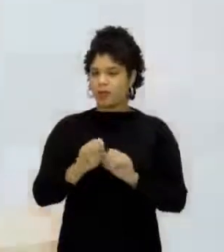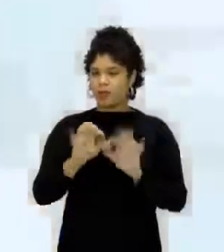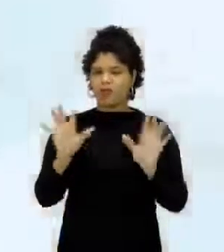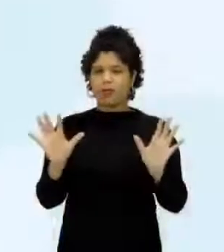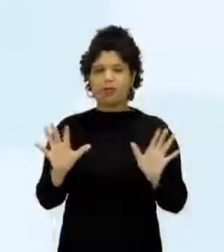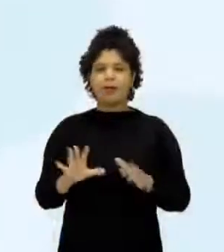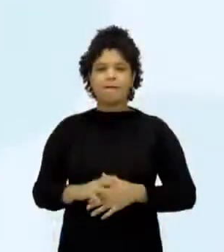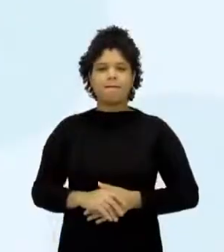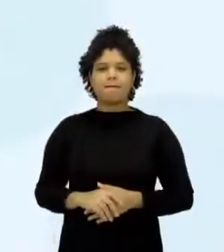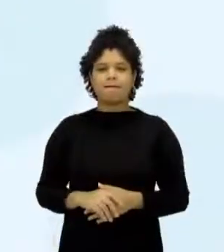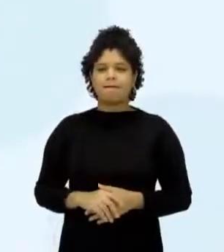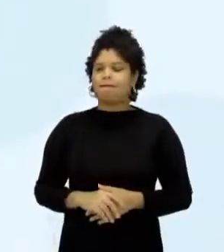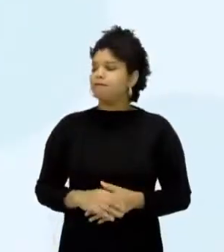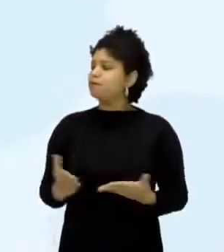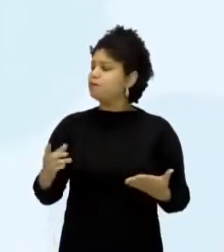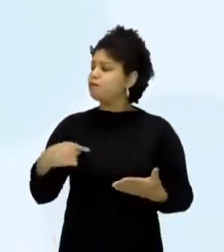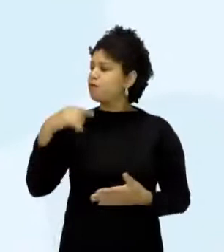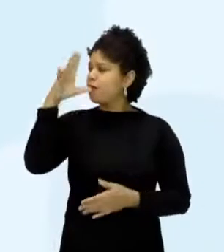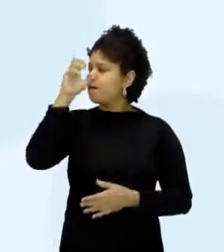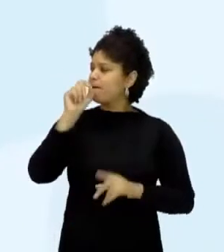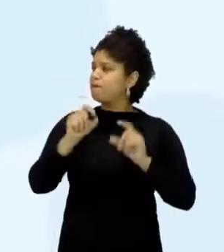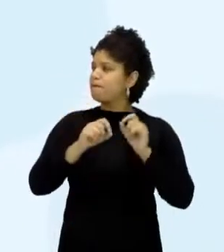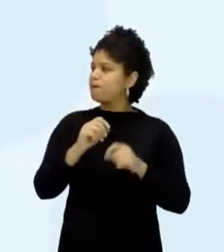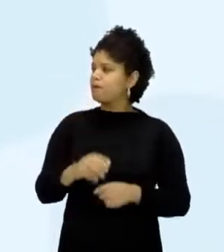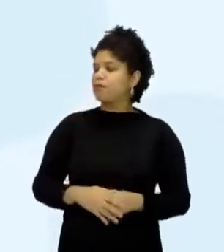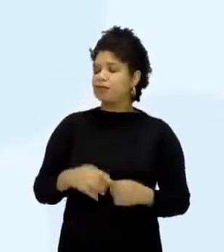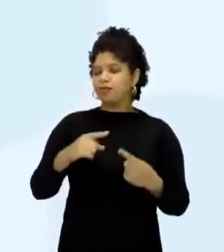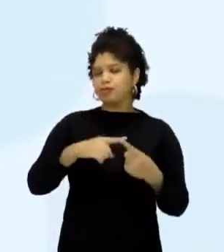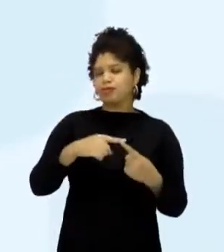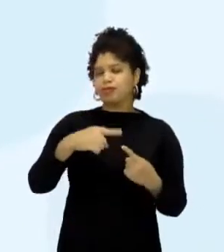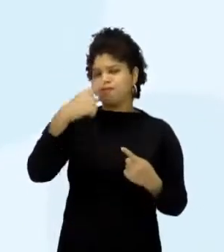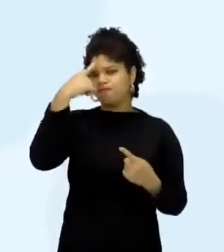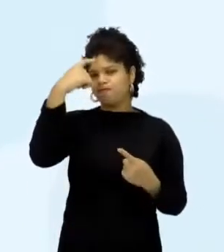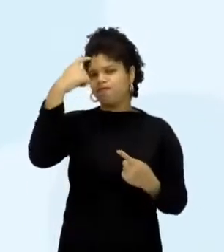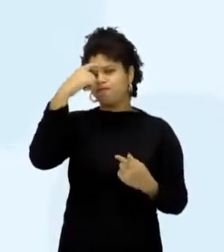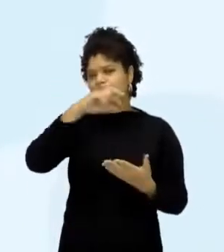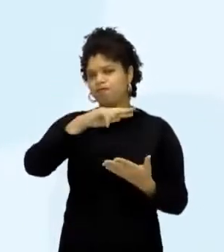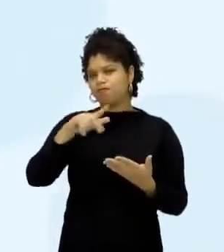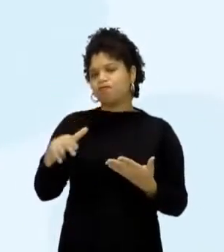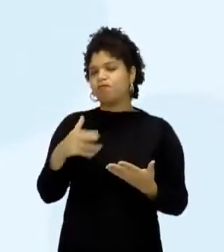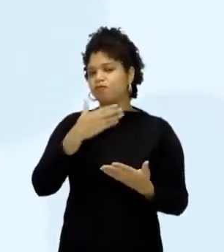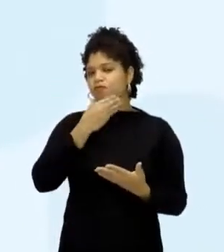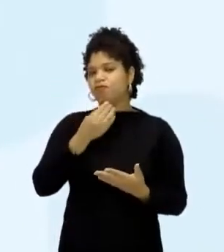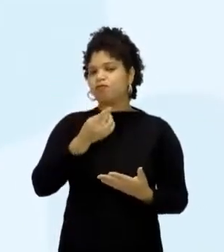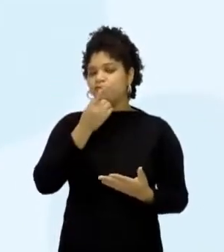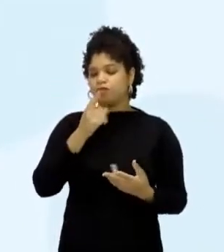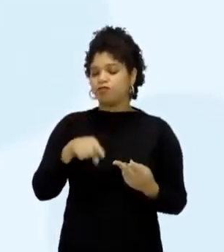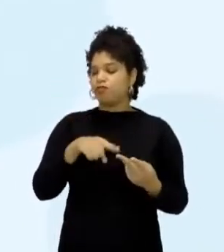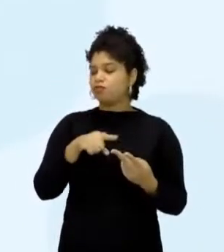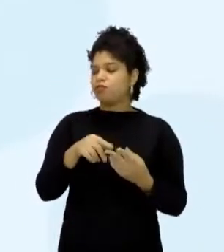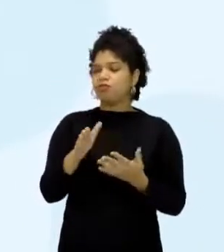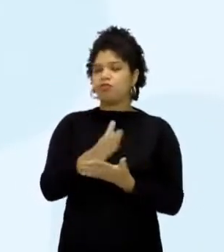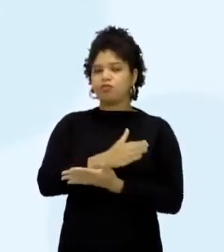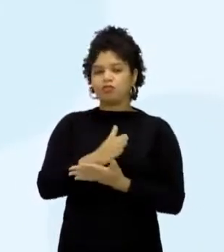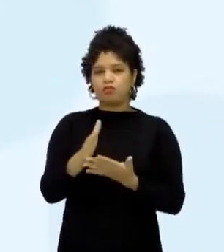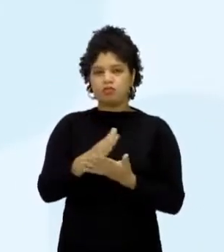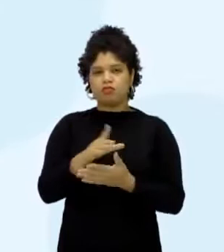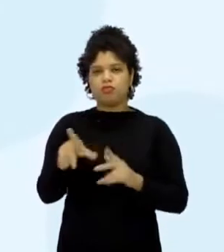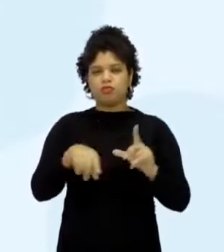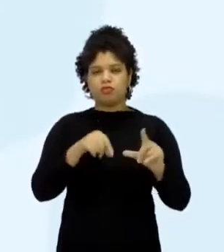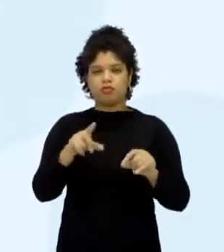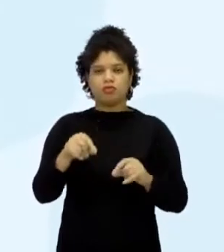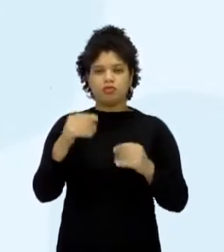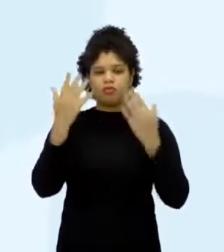o que a gente vai aprender hoje. Então, hoje a gente vai ver as ideias de Darwin, vamos abordar a seleção natural, algumas